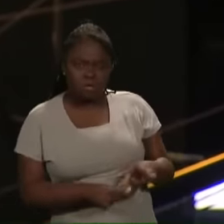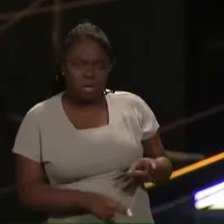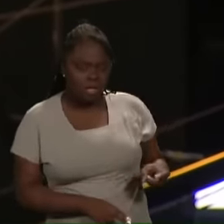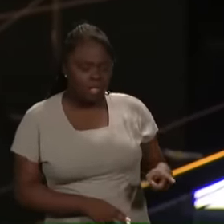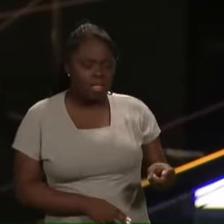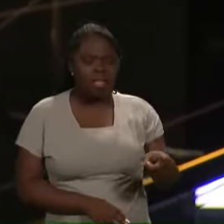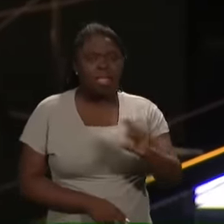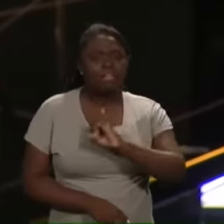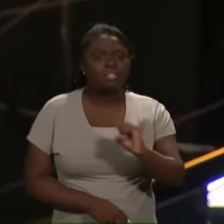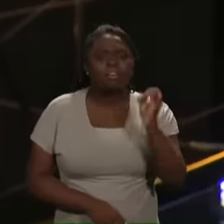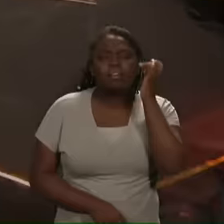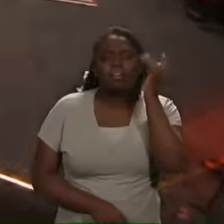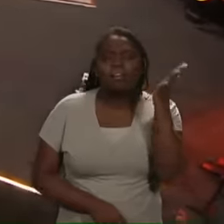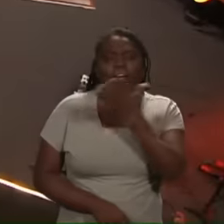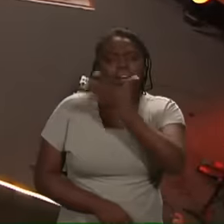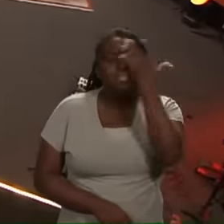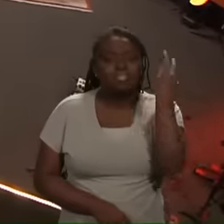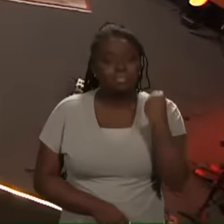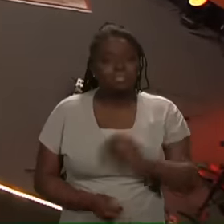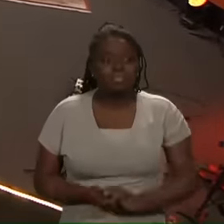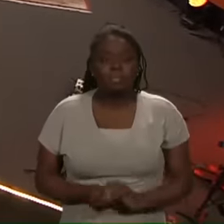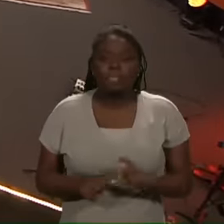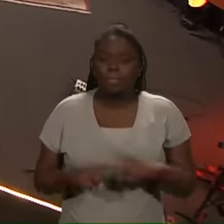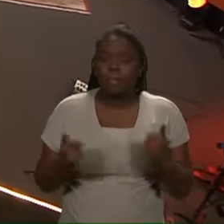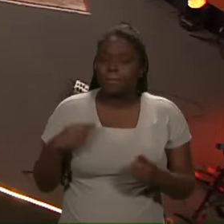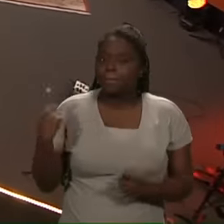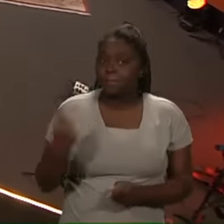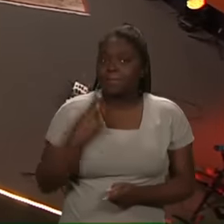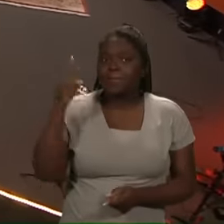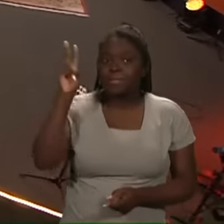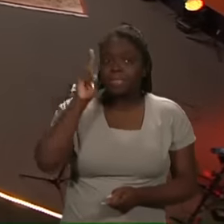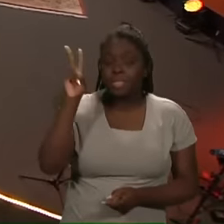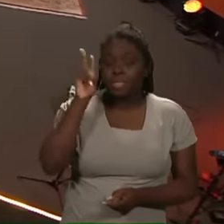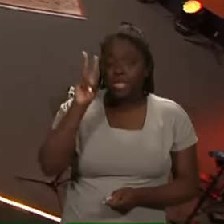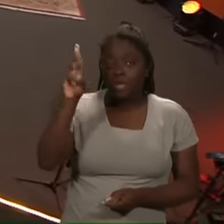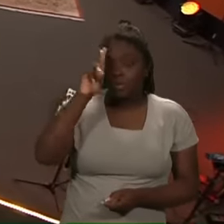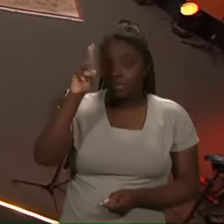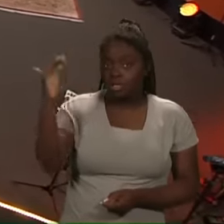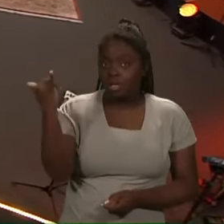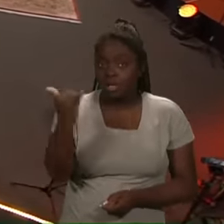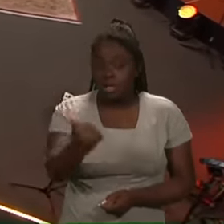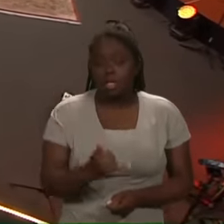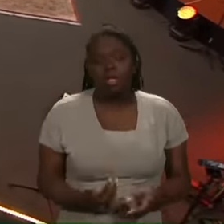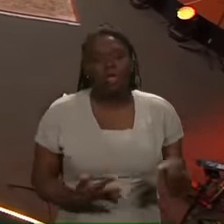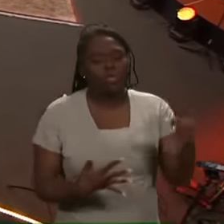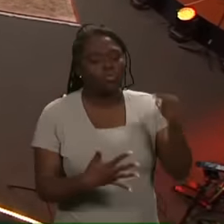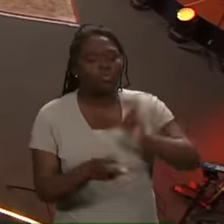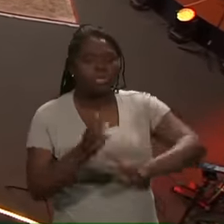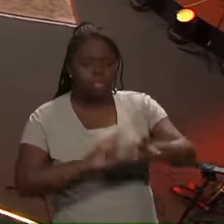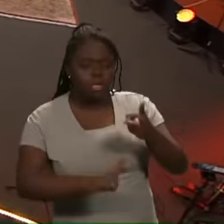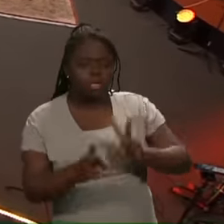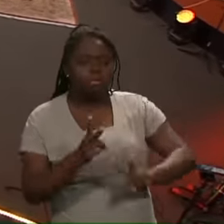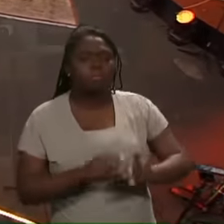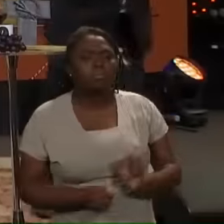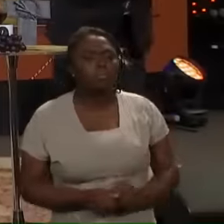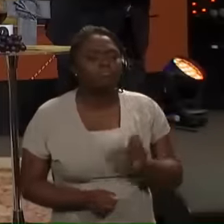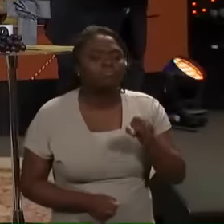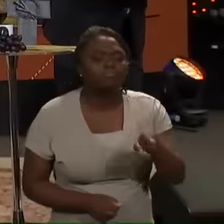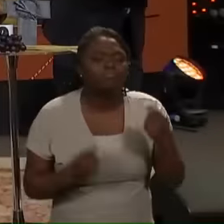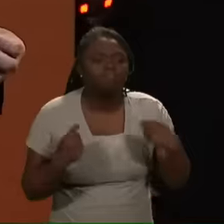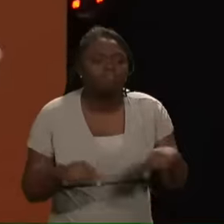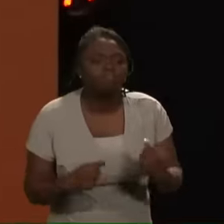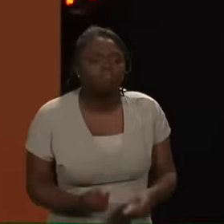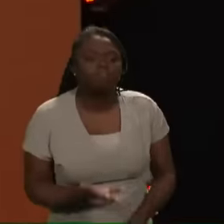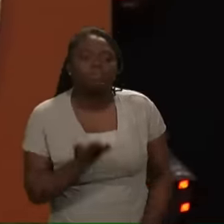uma facilidade para esquecer. Mas para nós lembrarmos, o Senhor disse: olha, todas as vezes vocês devem